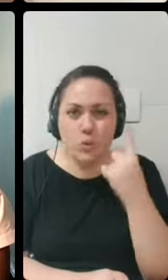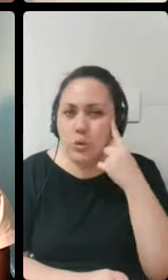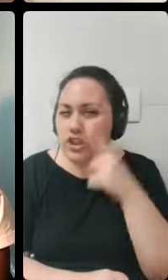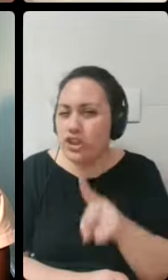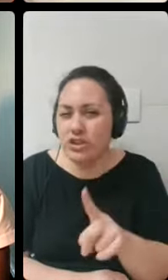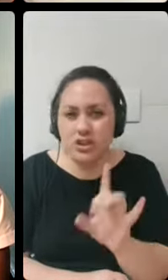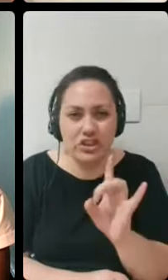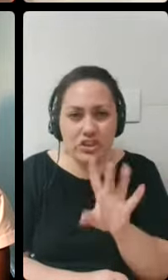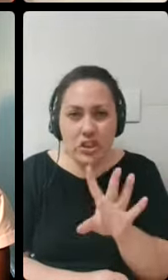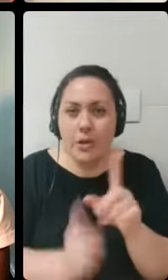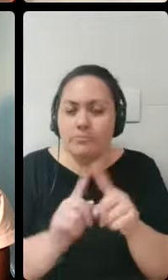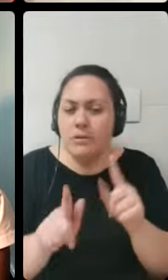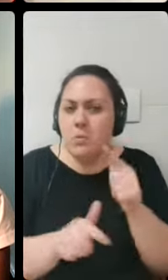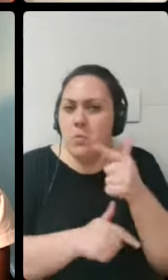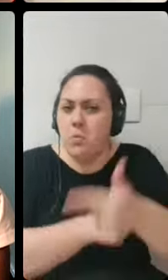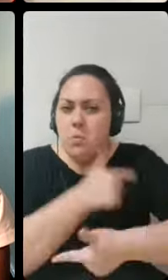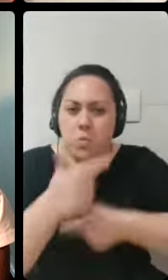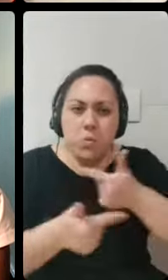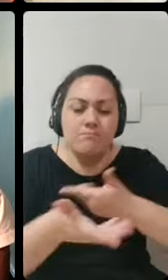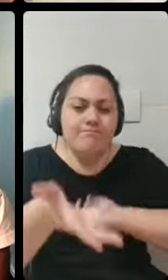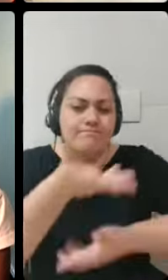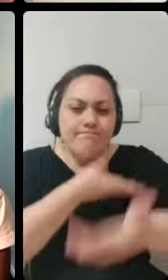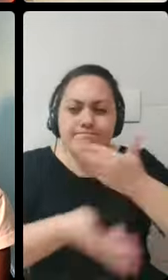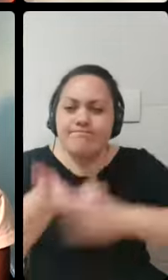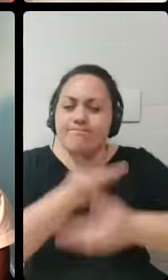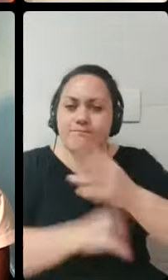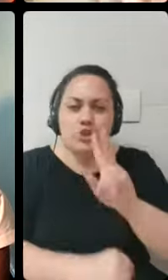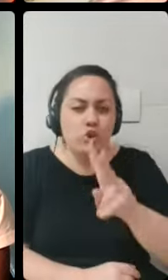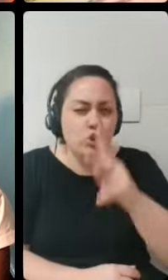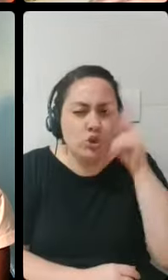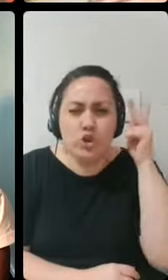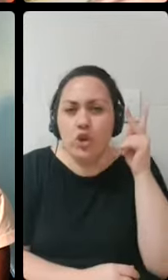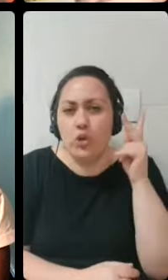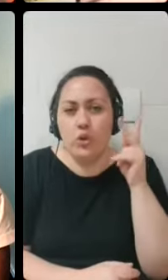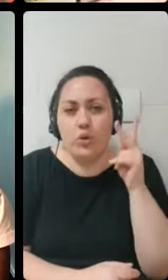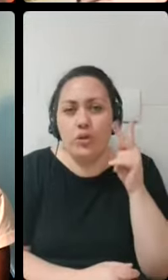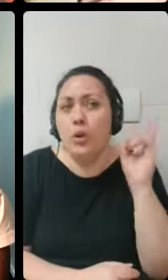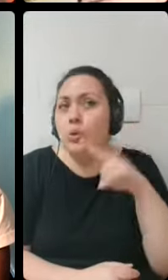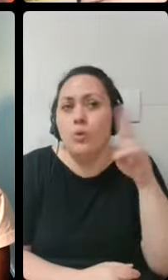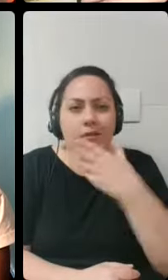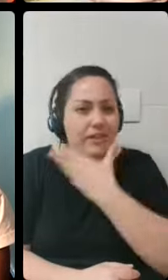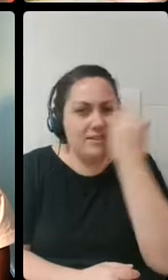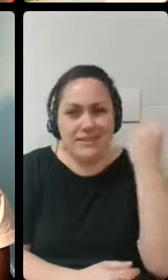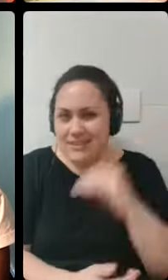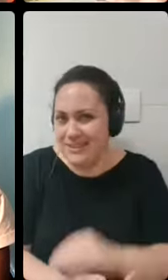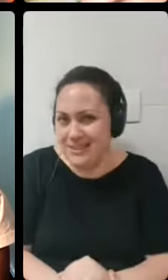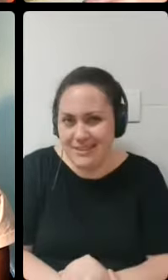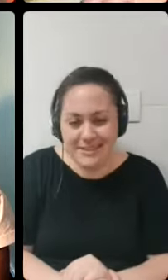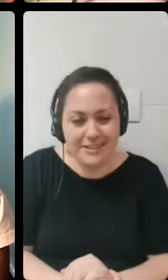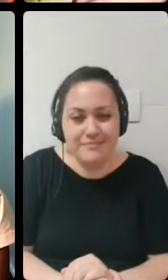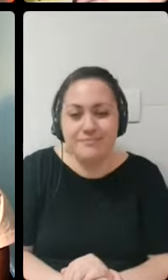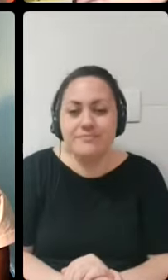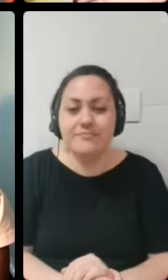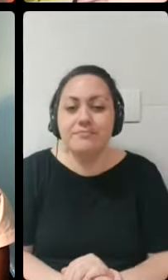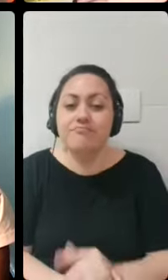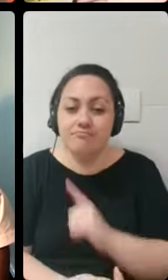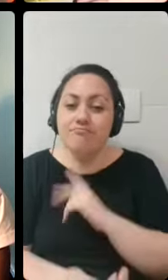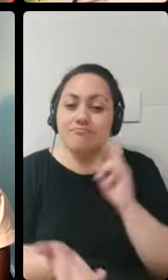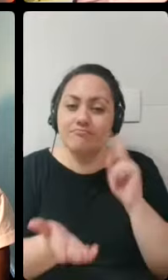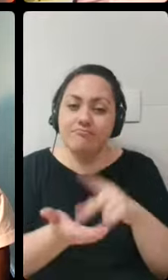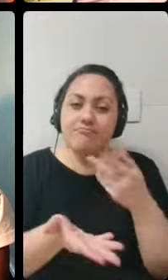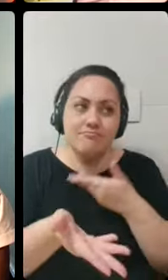de muita troca, de muitas histórias. E que não vão se apagar assim, com facilidade. Realmente tem aquela troca entre